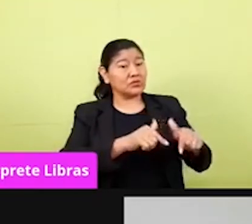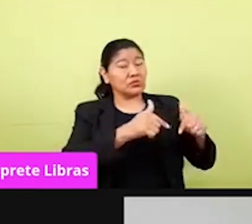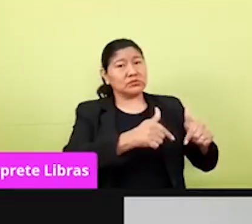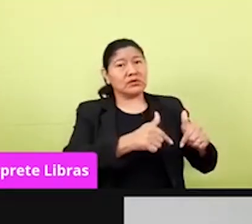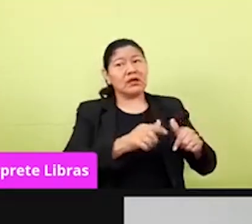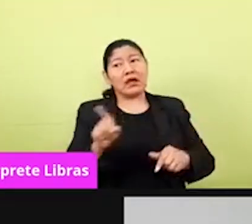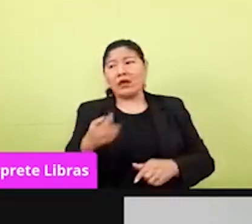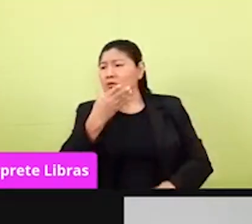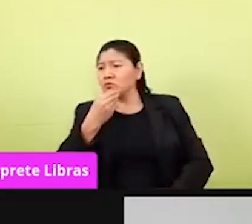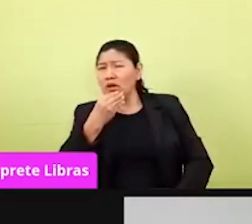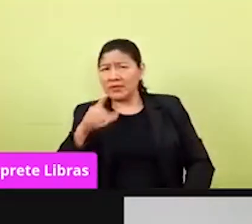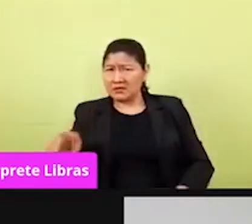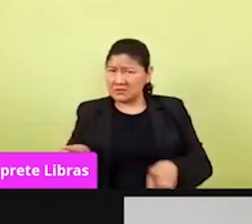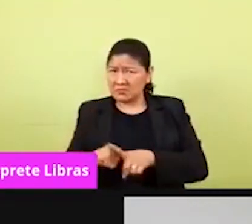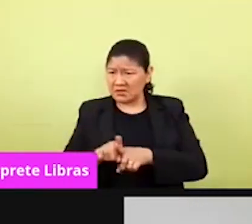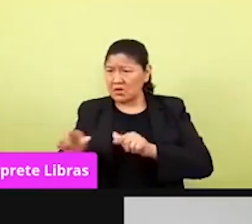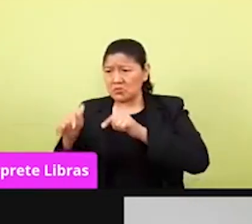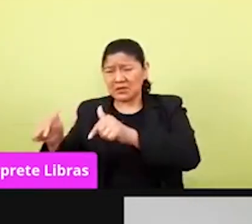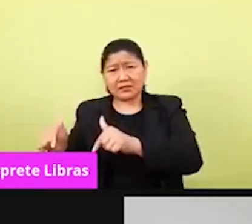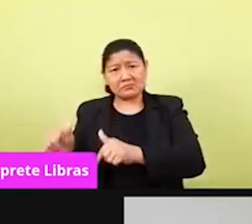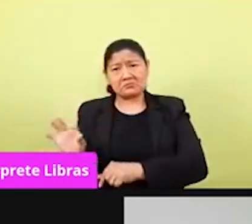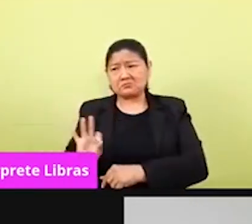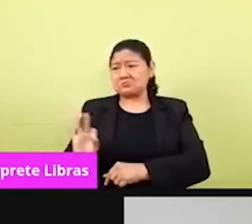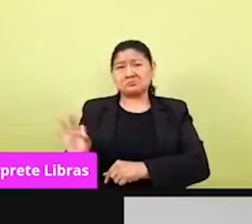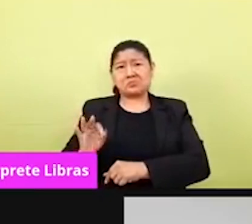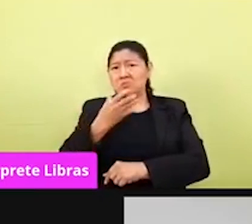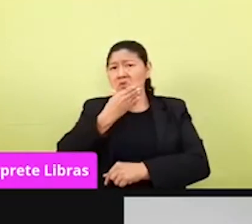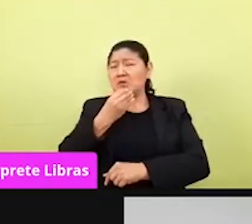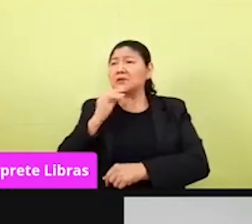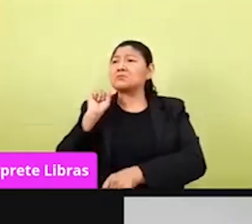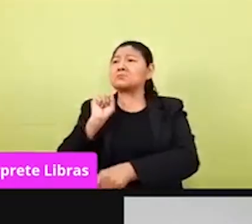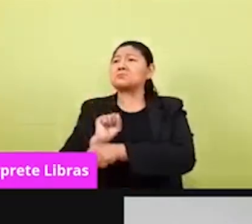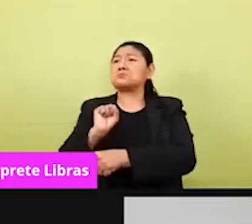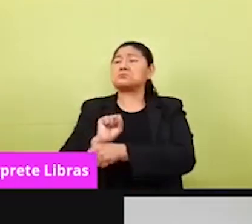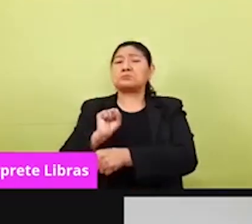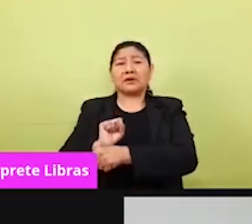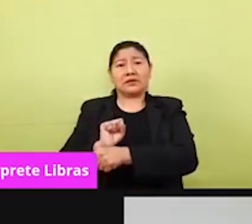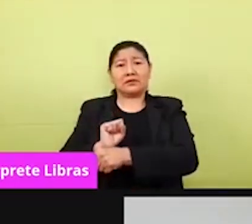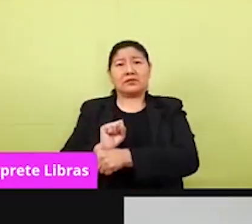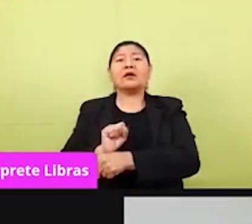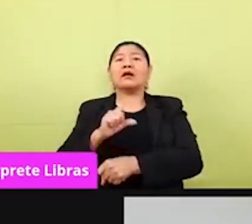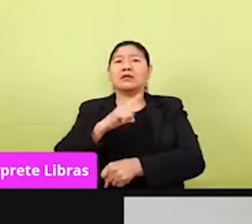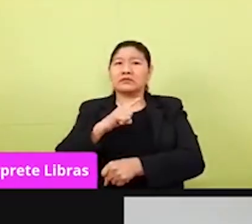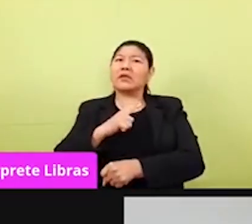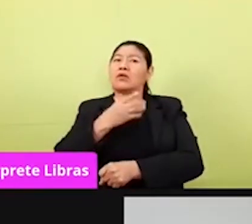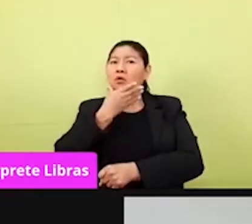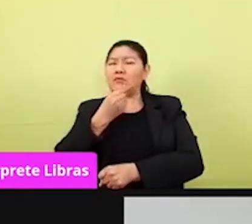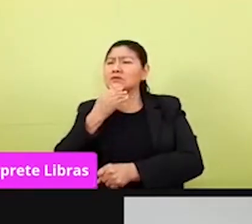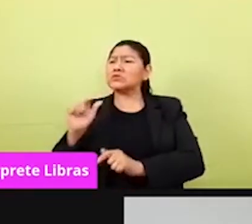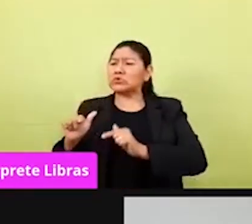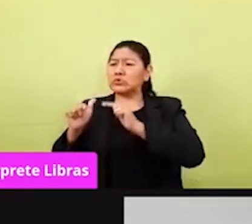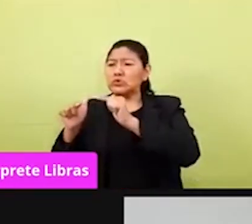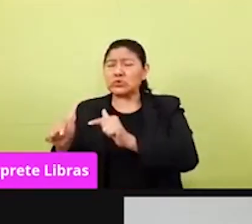com a mesma intensidade. Claro que a gente sabe que tem muitos homens que estão ao nosso lado, tem muitos homens que se